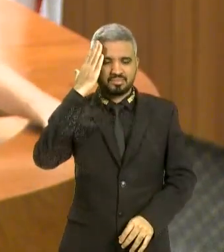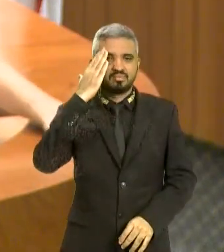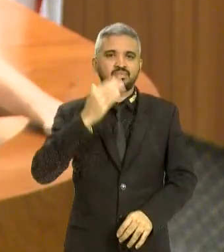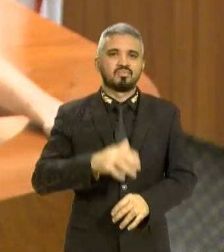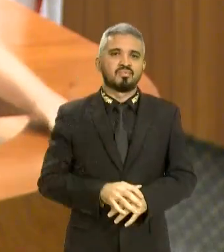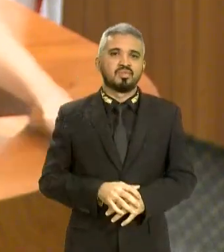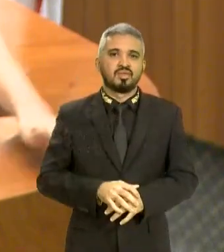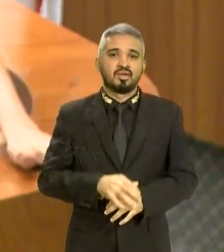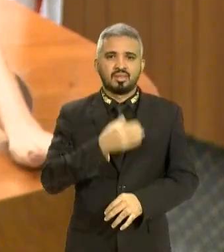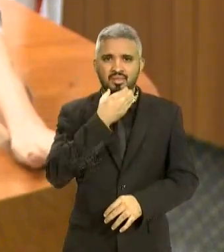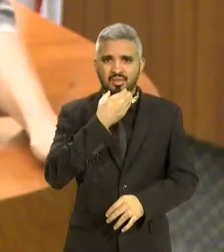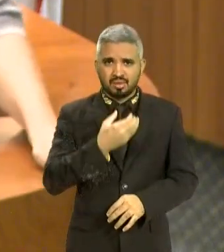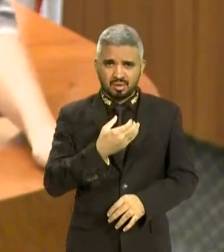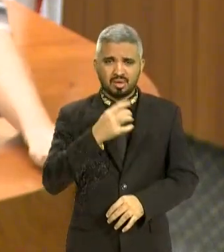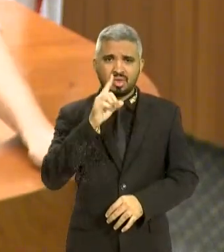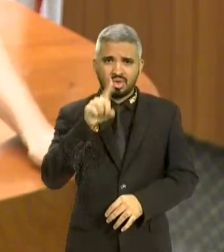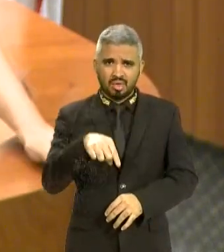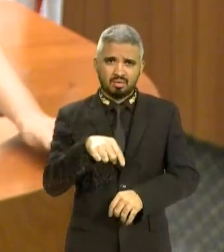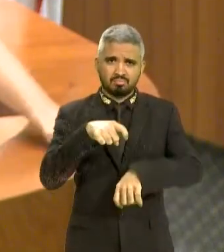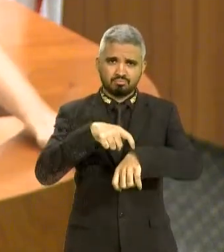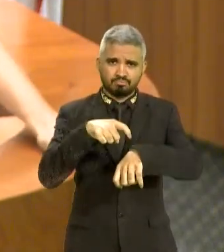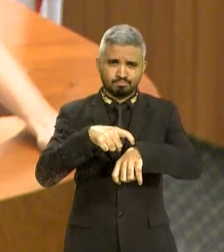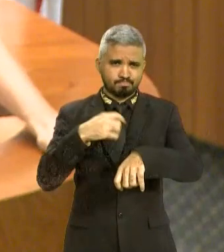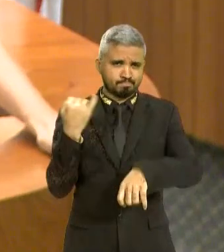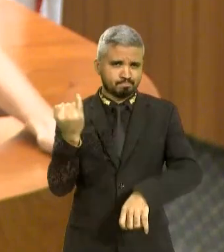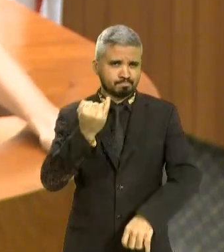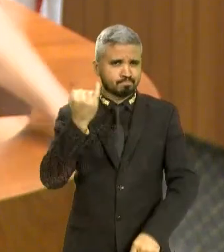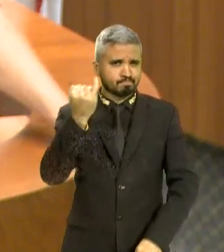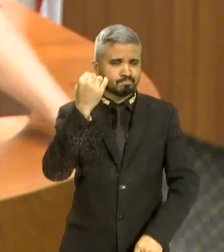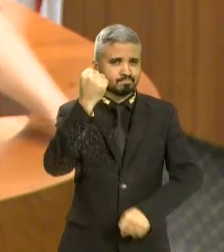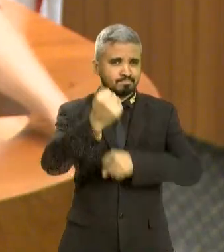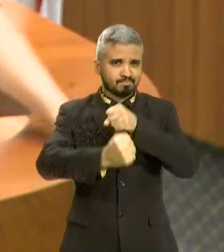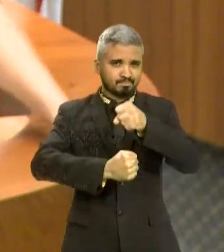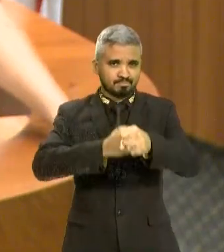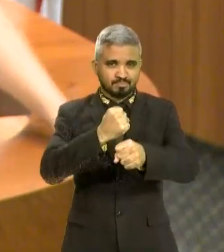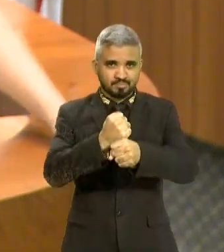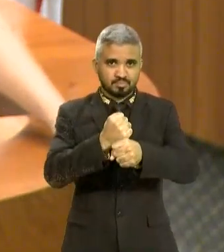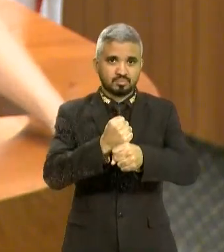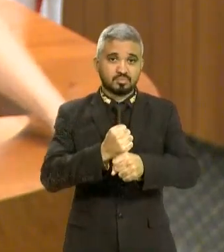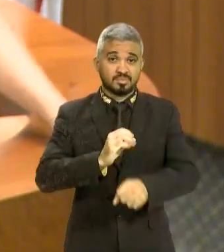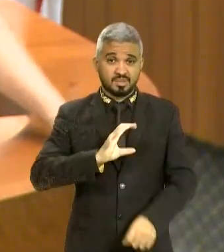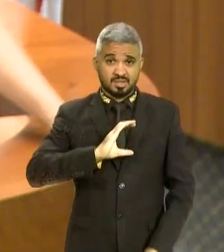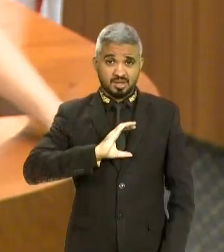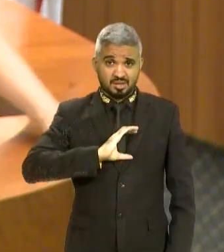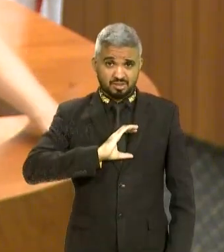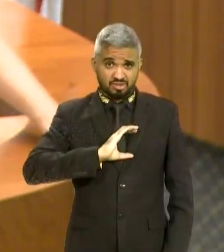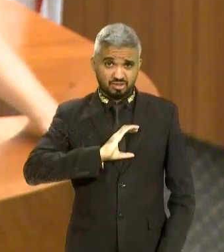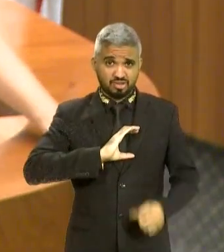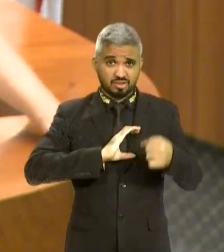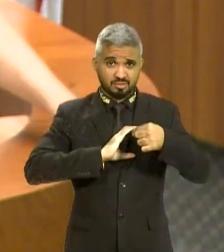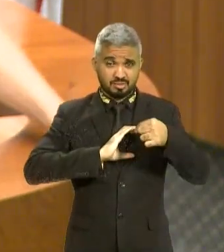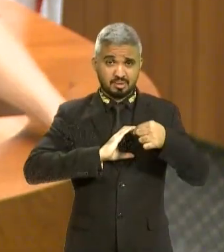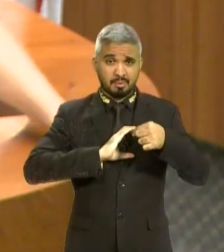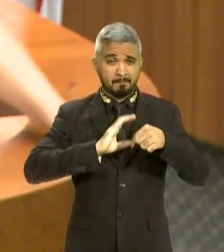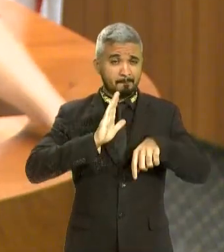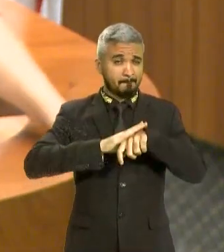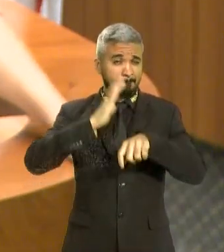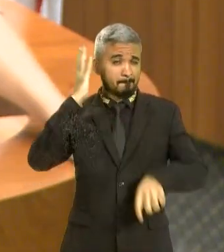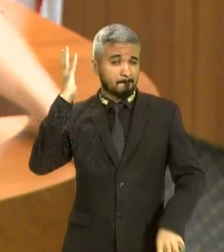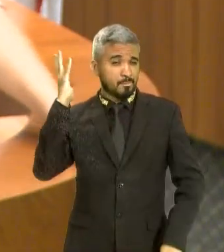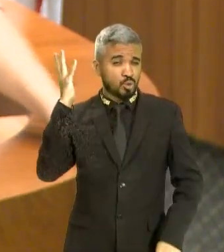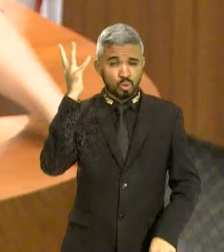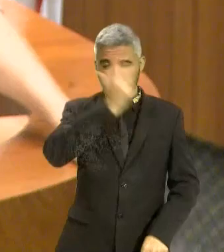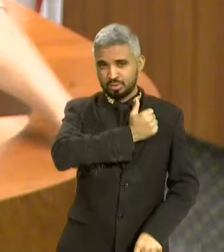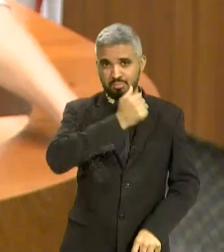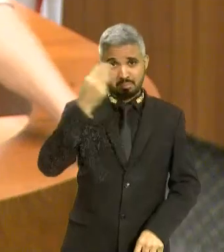E Caxias, mais uma vez, tem saído à frente. Nós que temos o Natal mais bonito de todo o Maranhão.